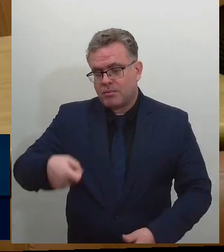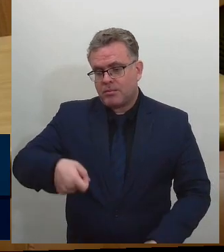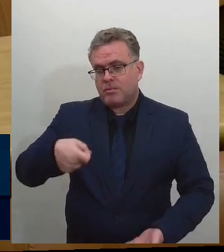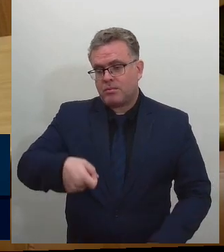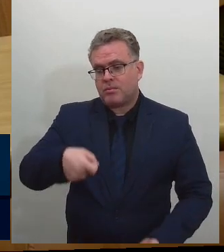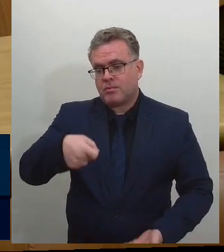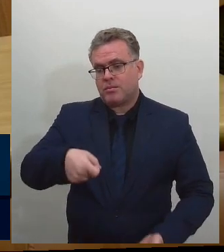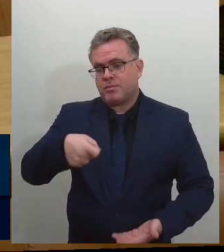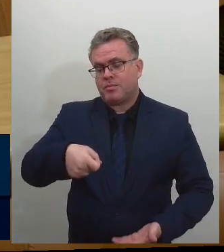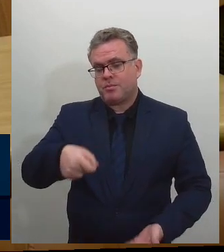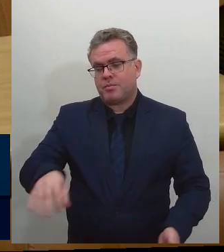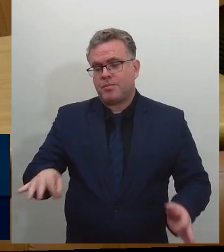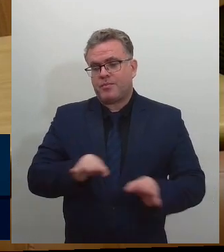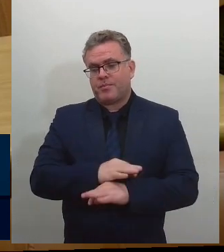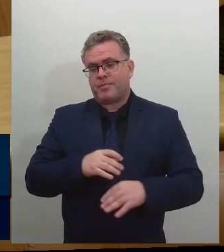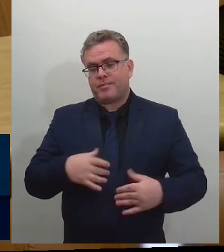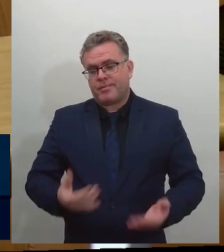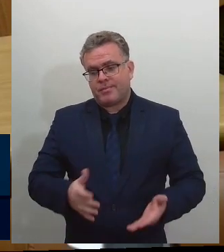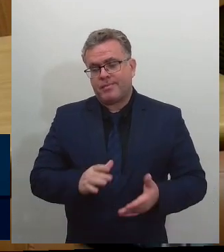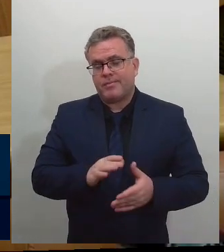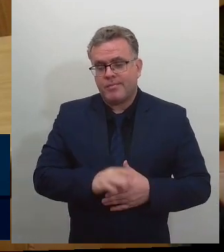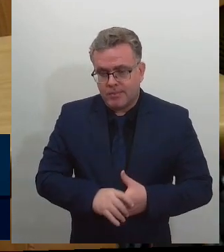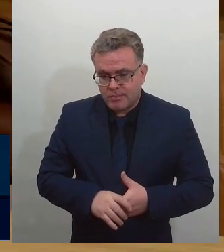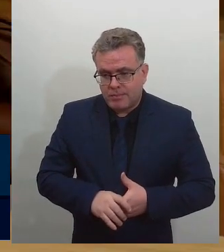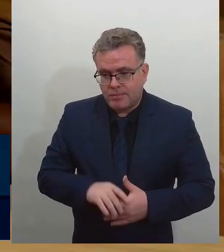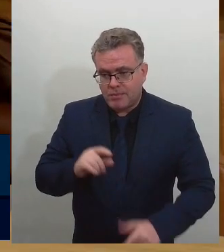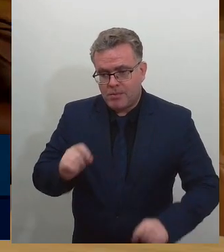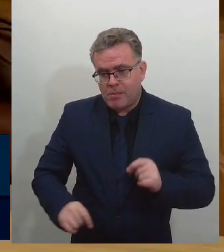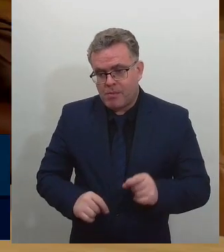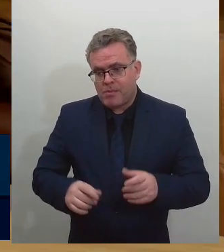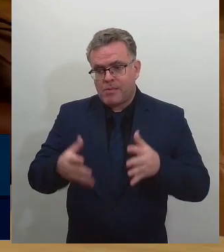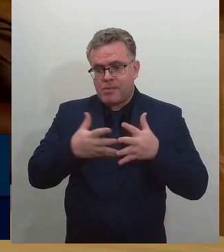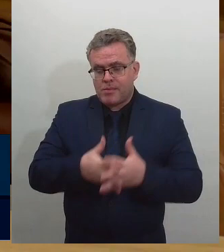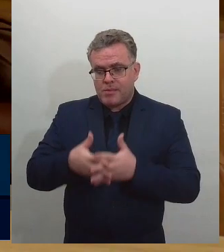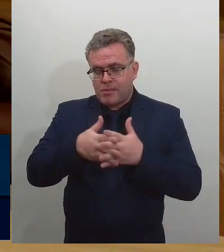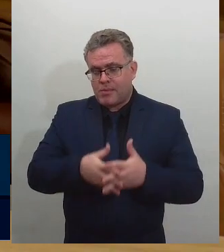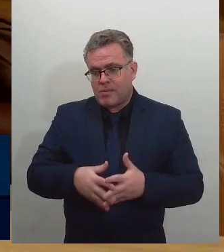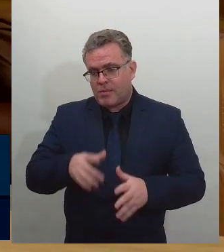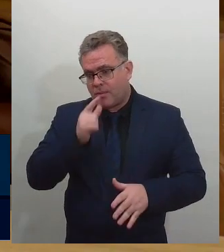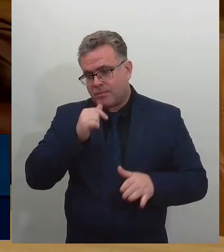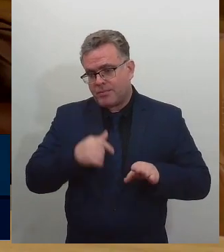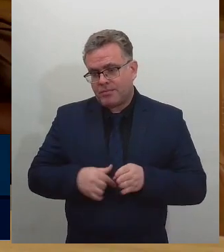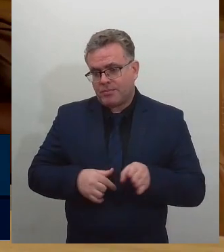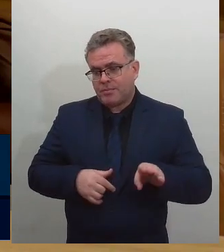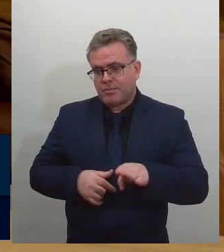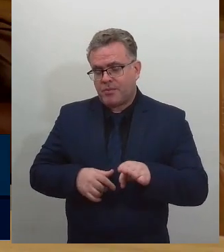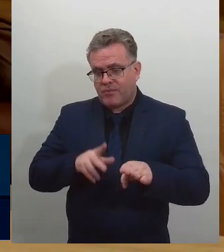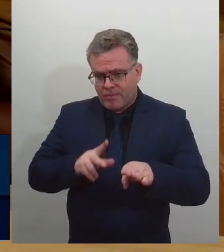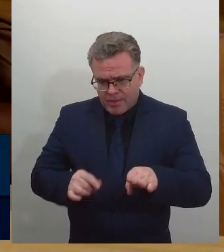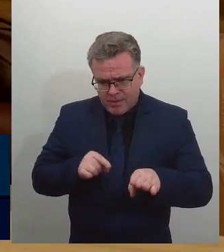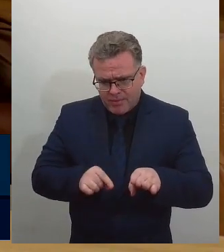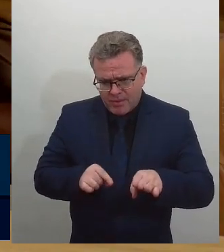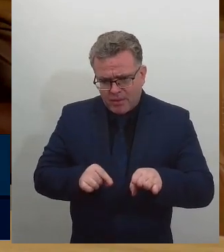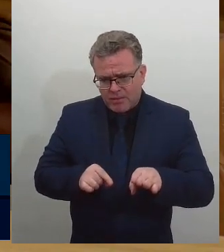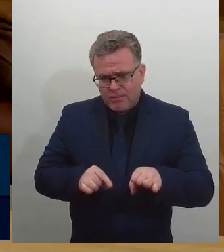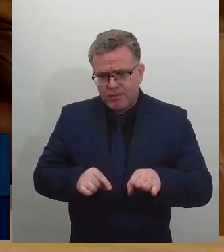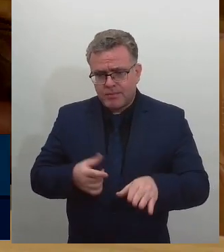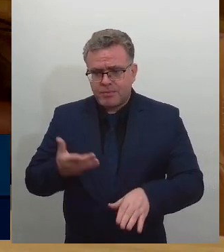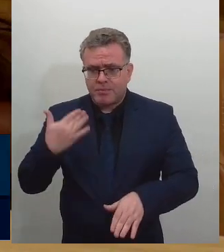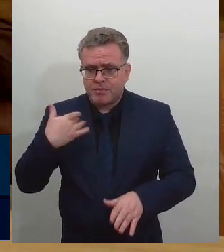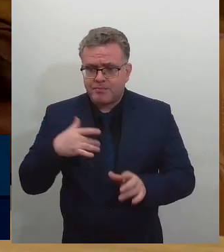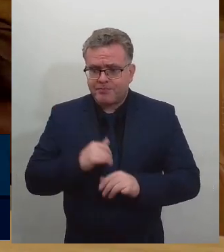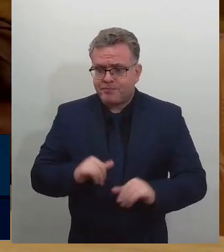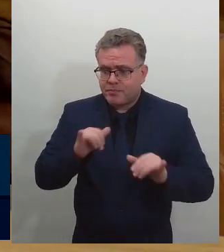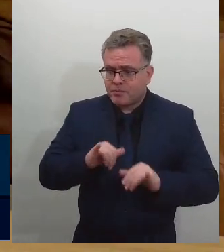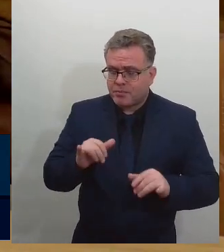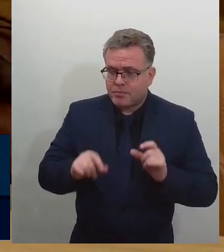sendo servidos através de carro-pipa. E eu lembro que quando eu estava na campanha, eu sempre falava, porque existe